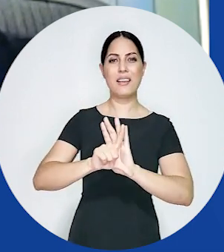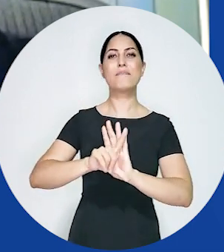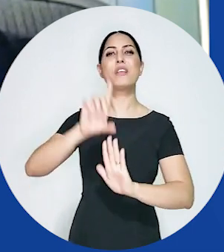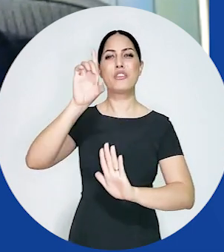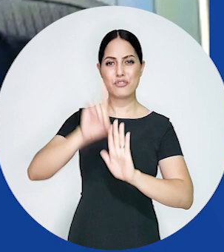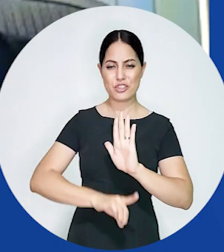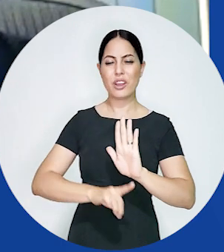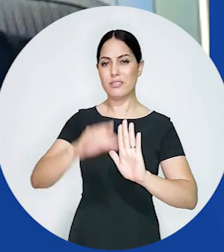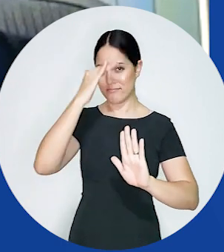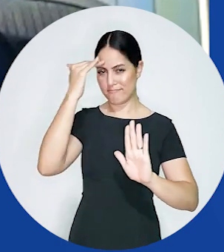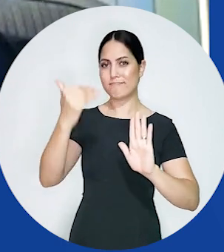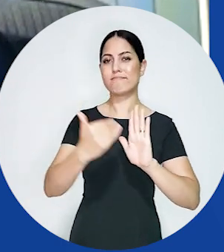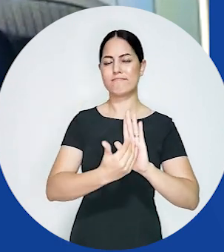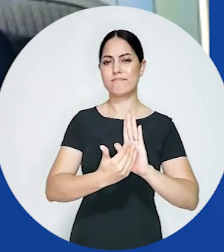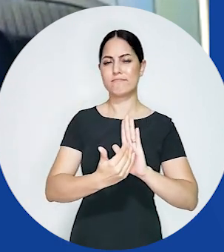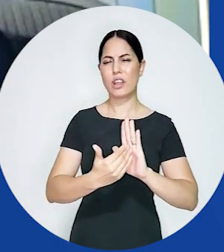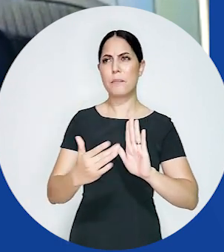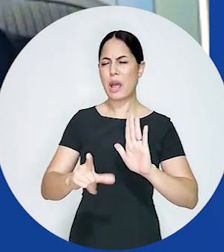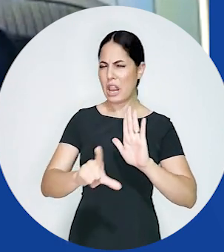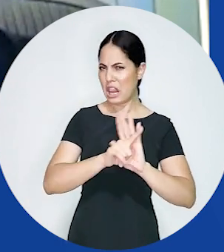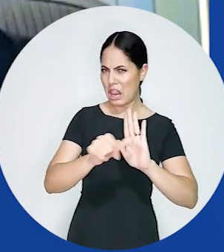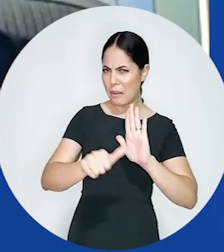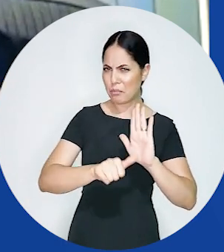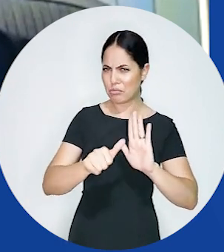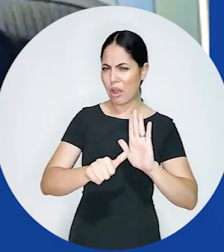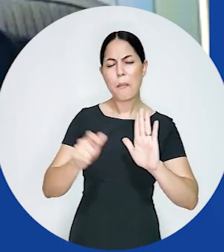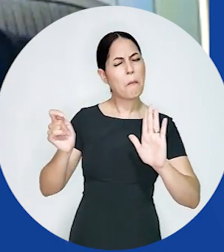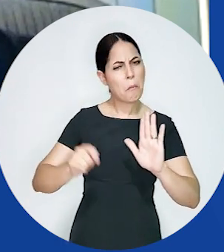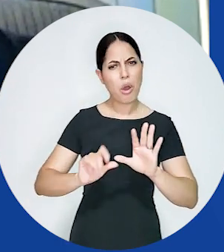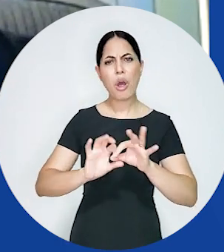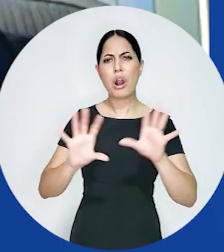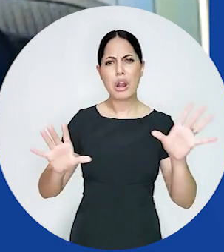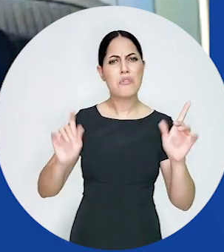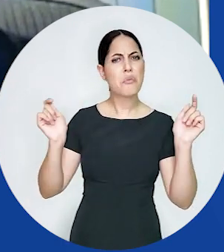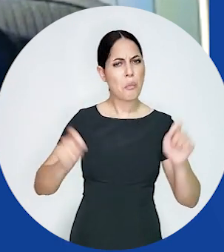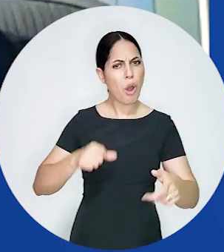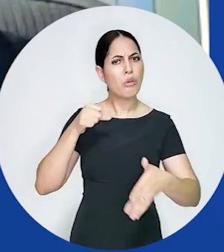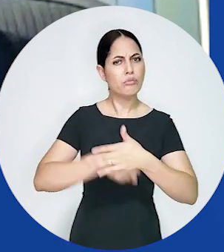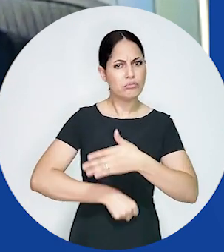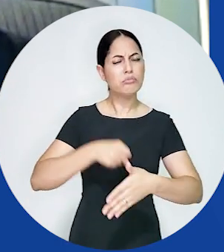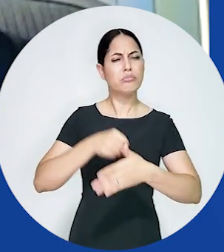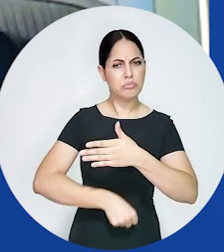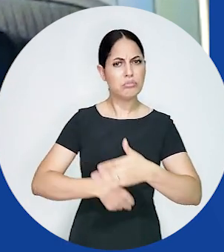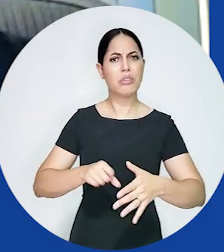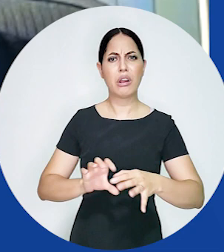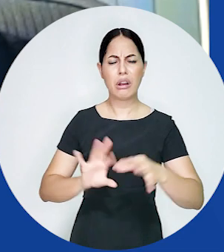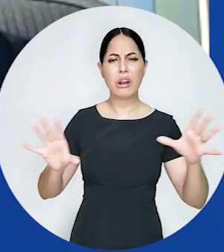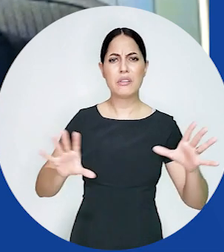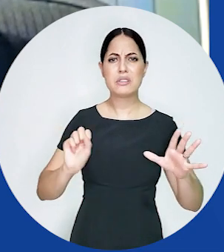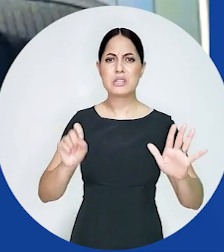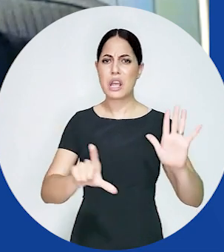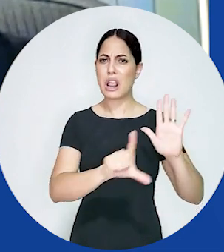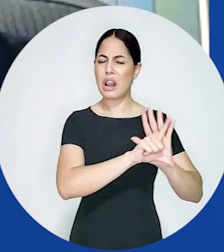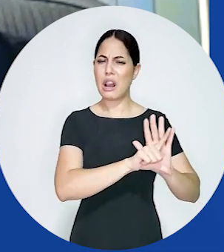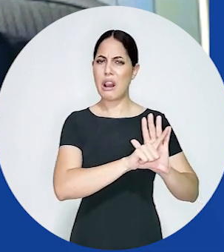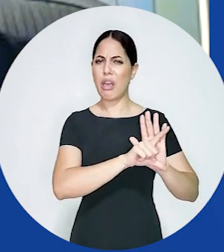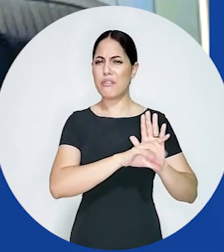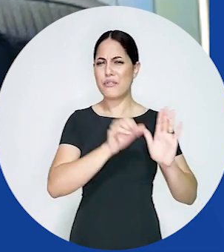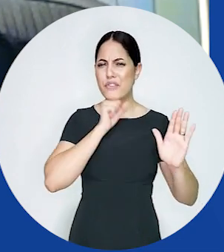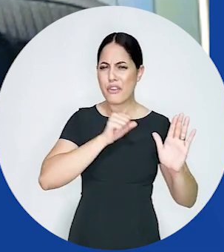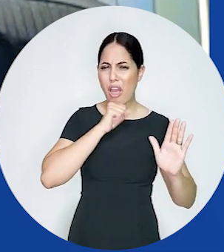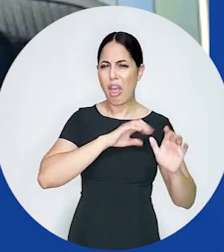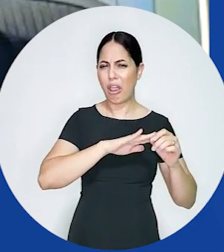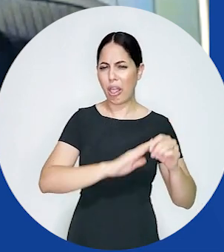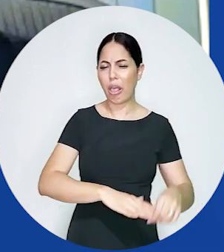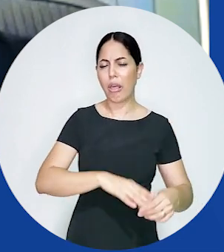a lei, o direito. Né? Não quer dizer que você não possa mudar a lei. Tem que mudar, tem que lutar contra, quando você achar que a lei é obsoleta e